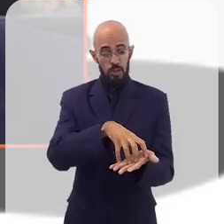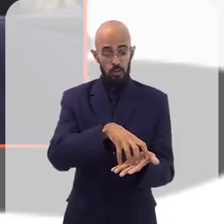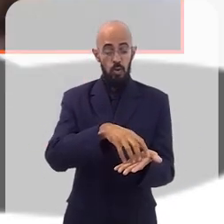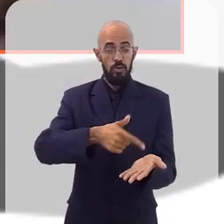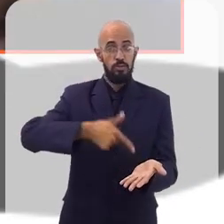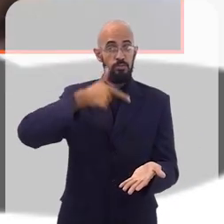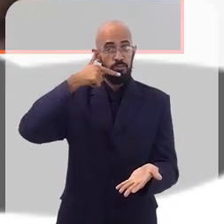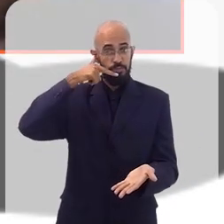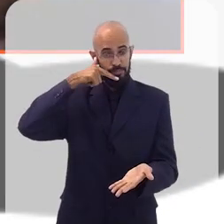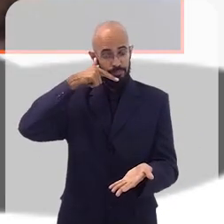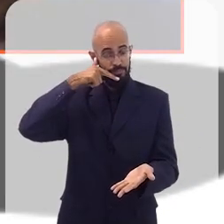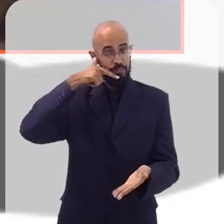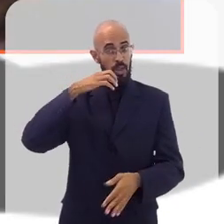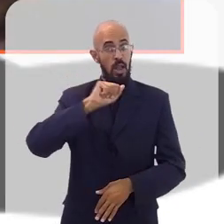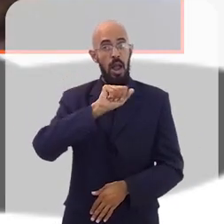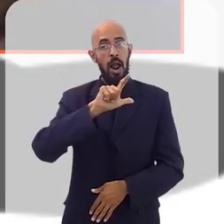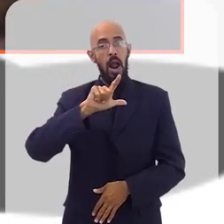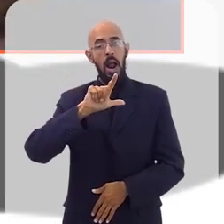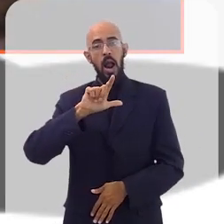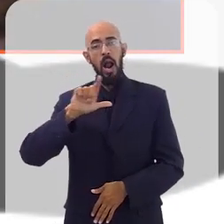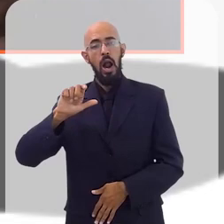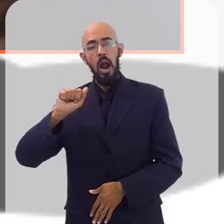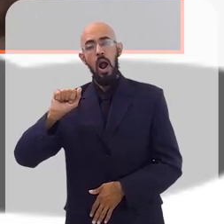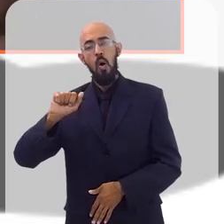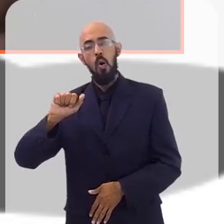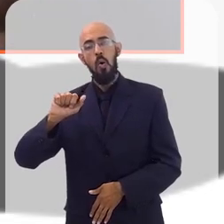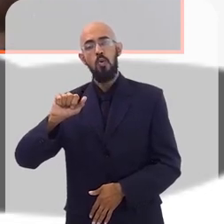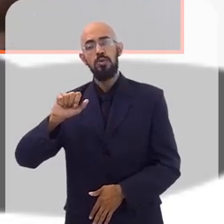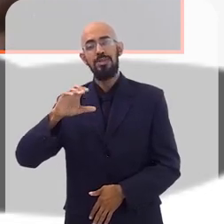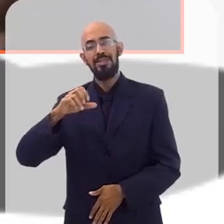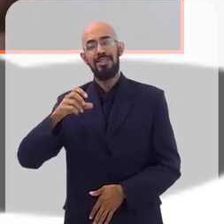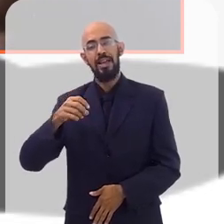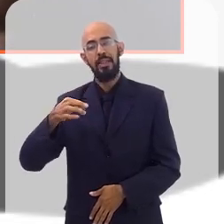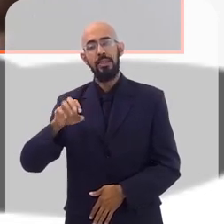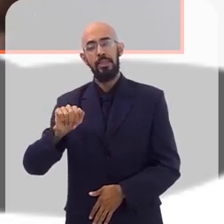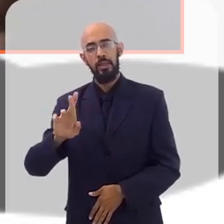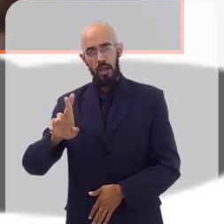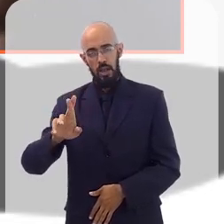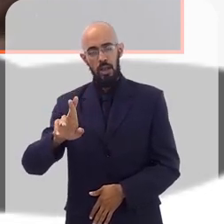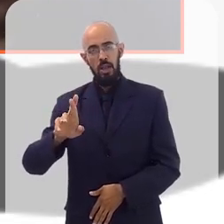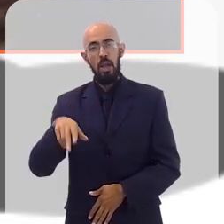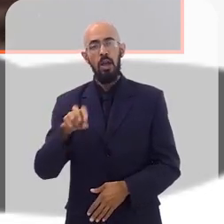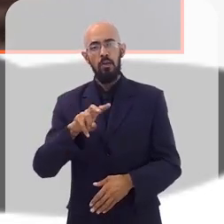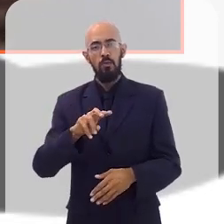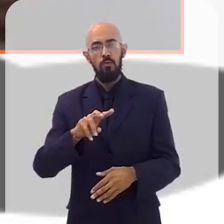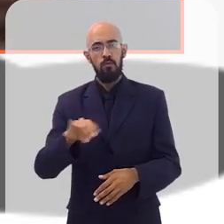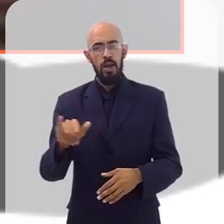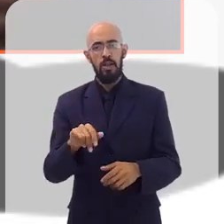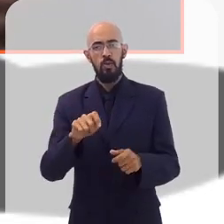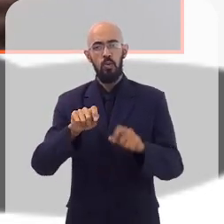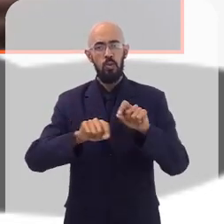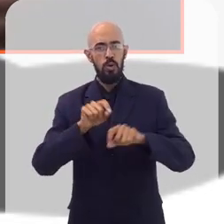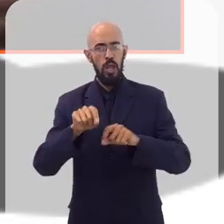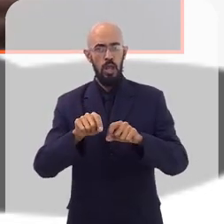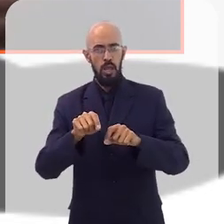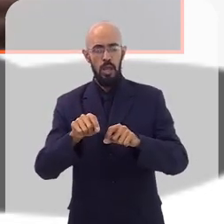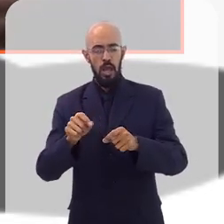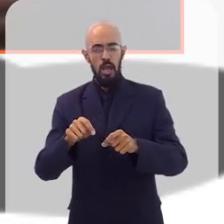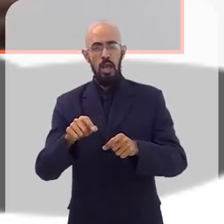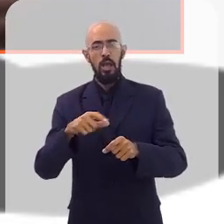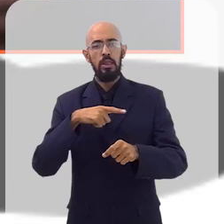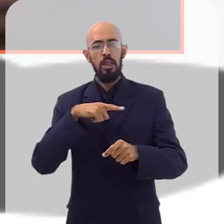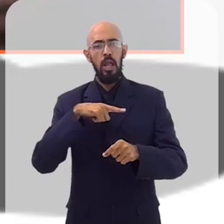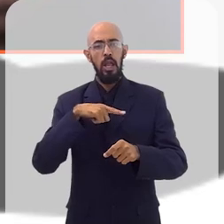tipo de deficiência É verdade um deles institui a obrigatoriedade das empresas de centrais de atendimento